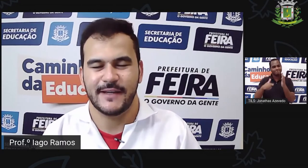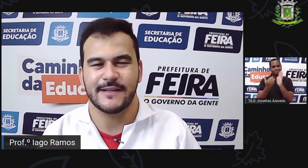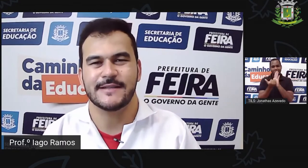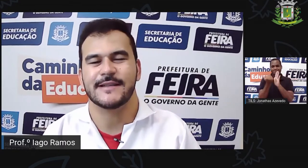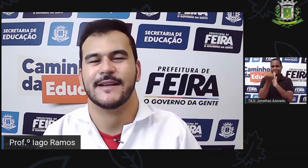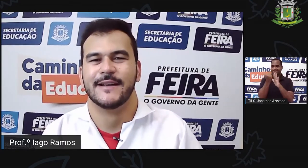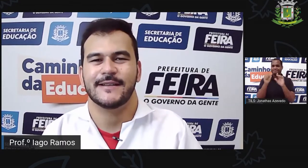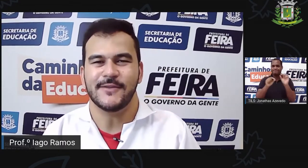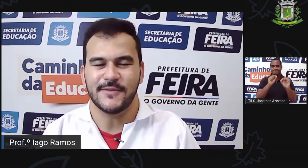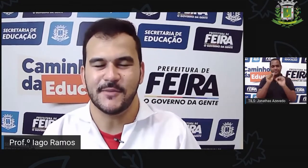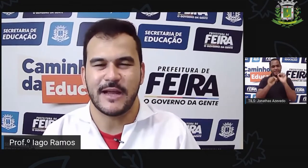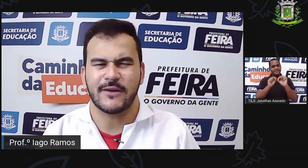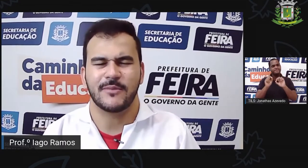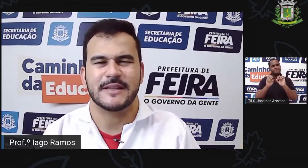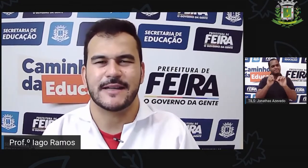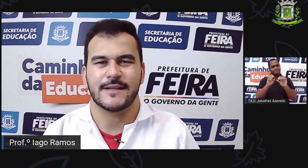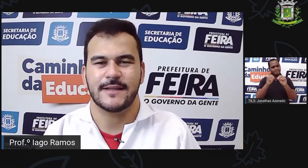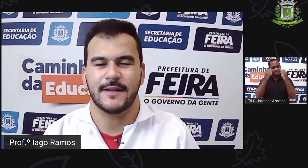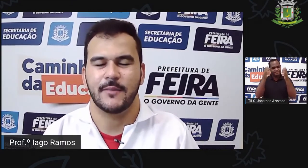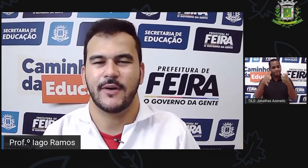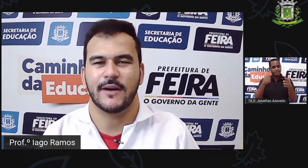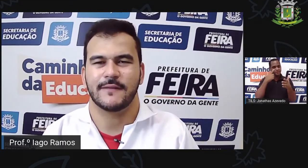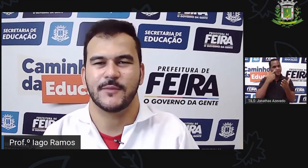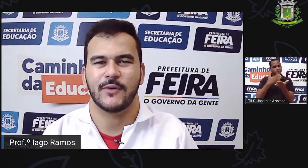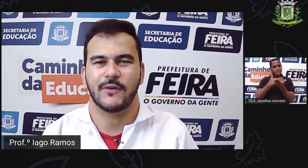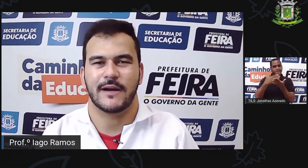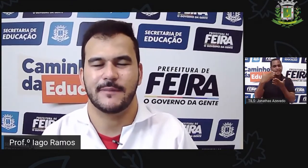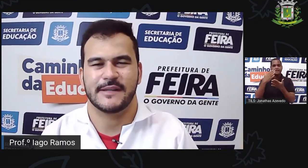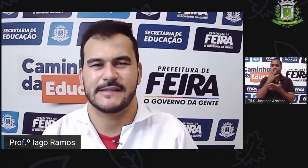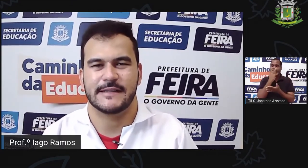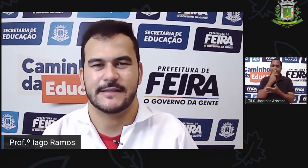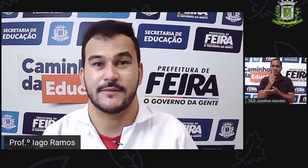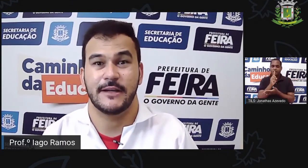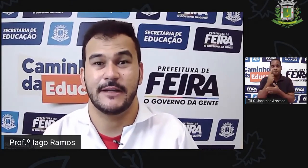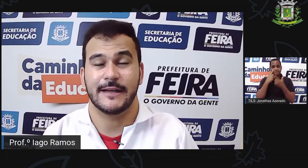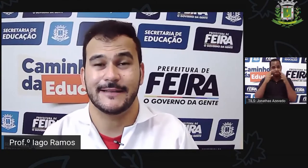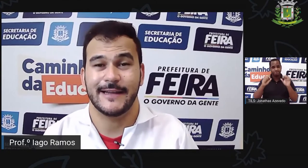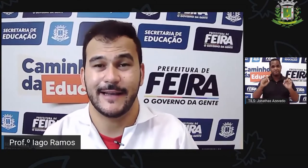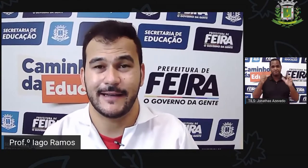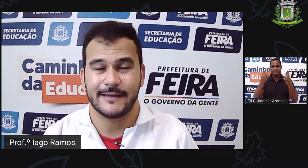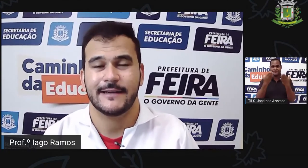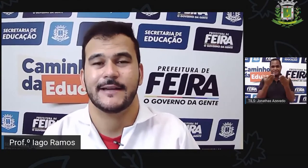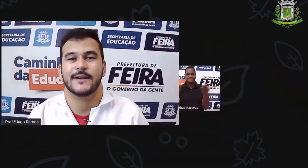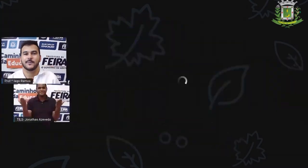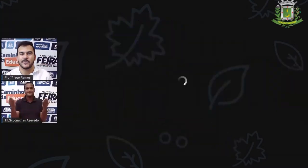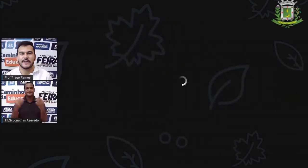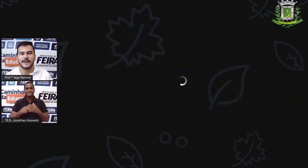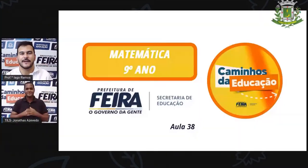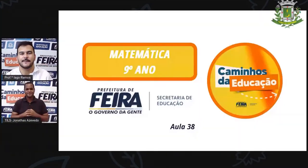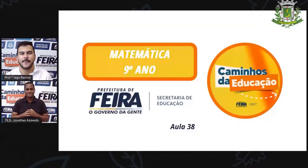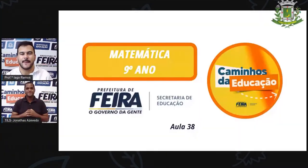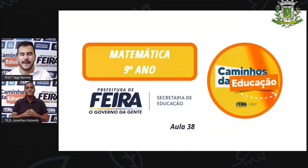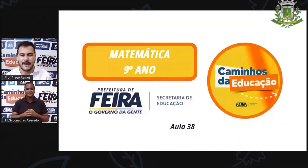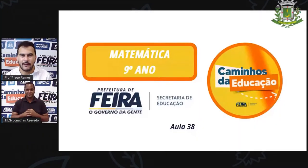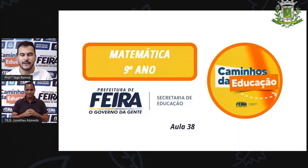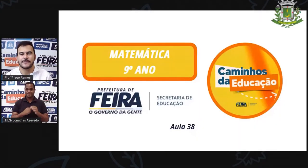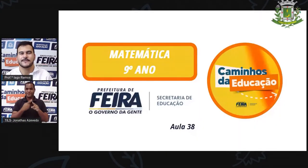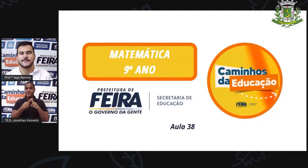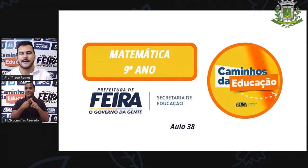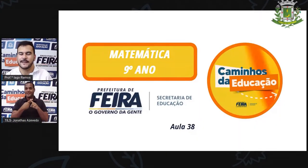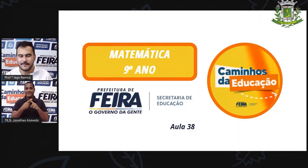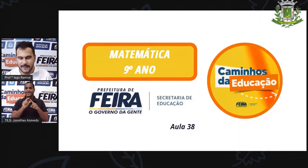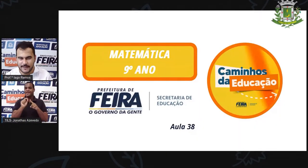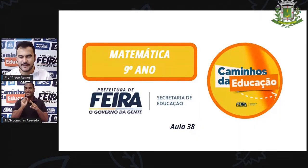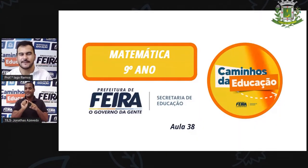vez. Então vamos lá começar sem demora, vamos colocar a apresentação aí na tela, porque é aula